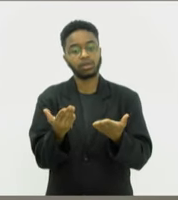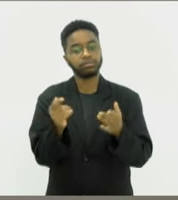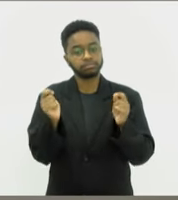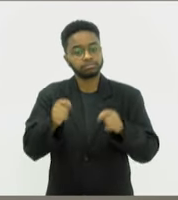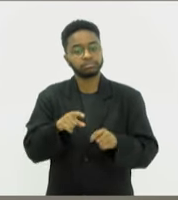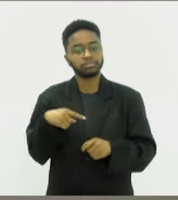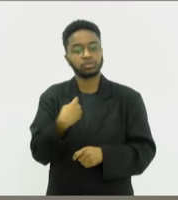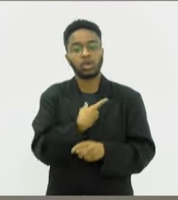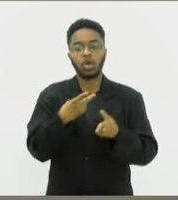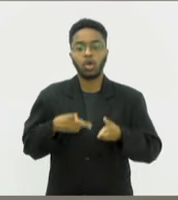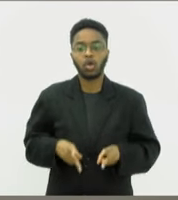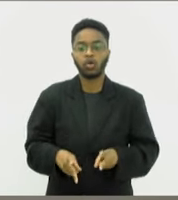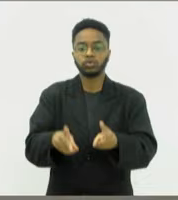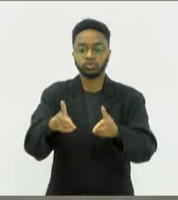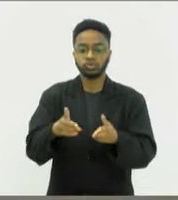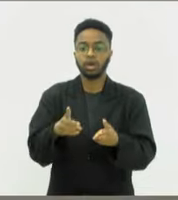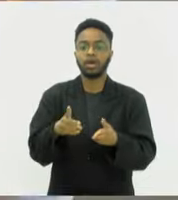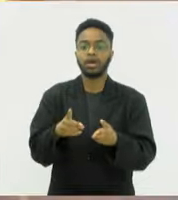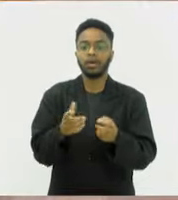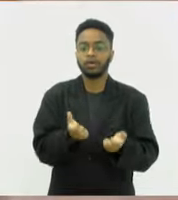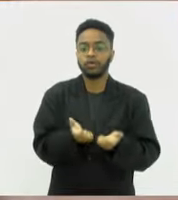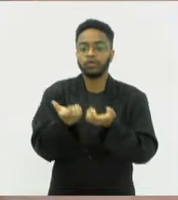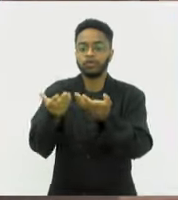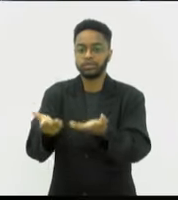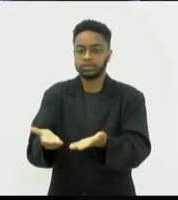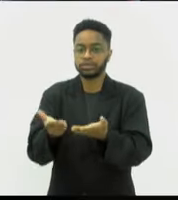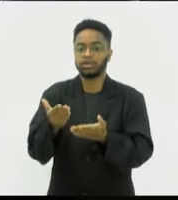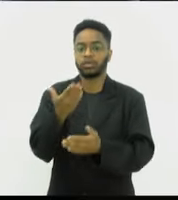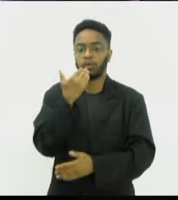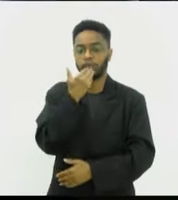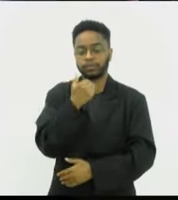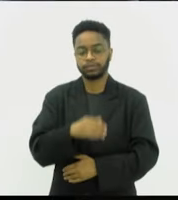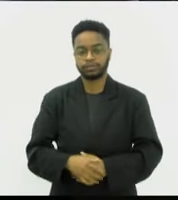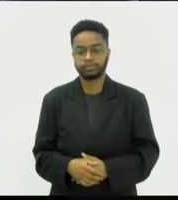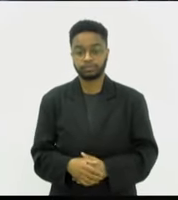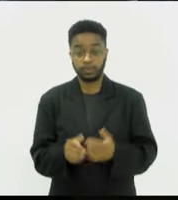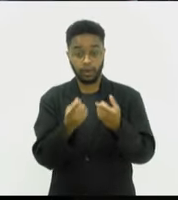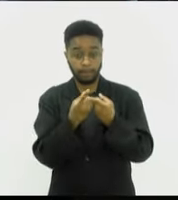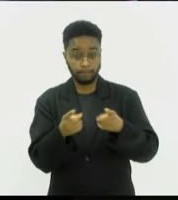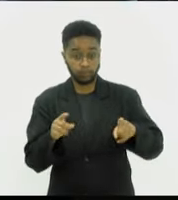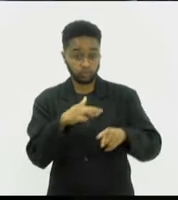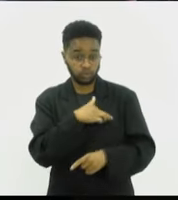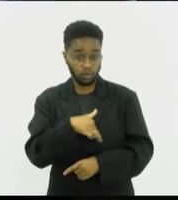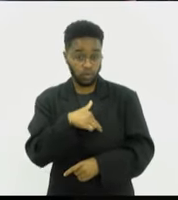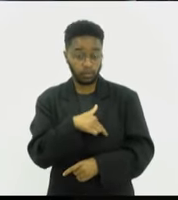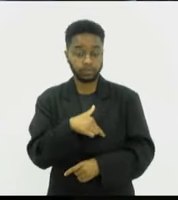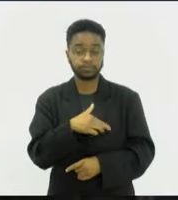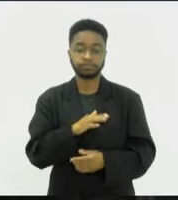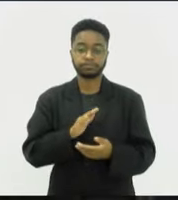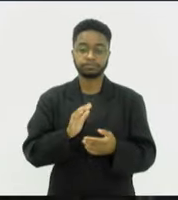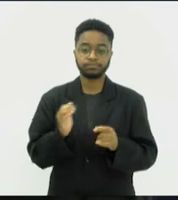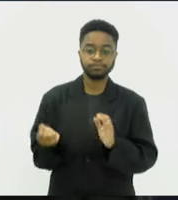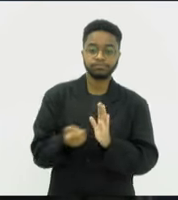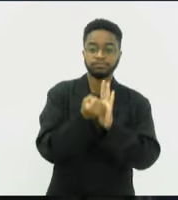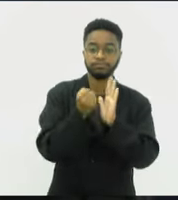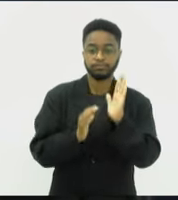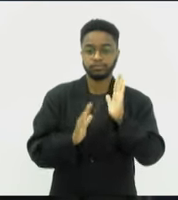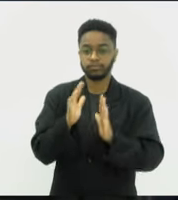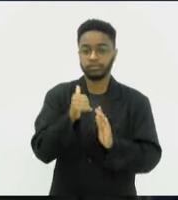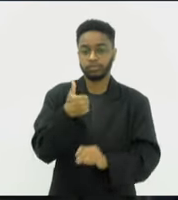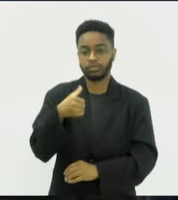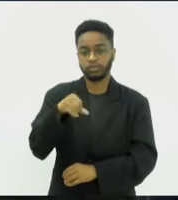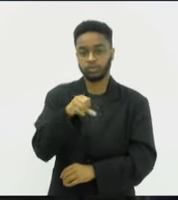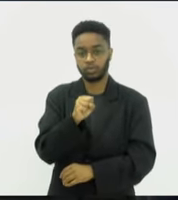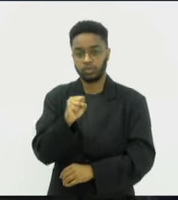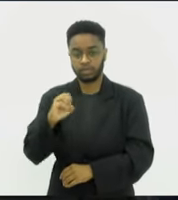continuar com o abastecimento regular. As canções românticas que marcaram os anos 80 vão estar reunidas num único show hoje,